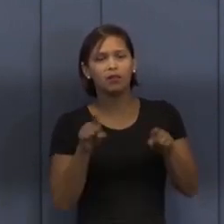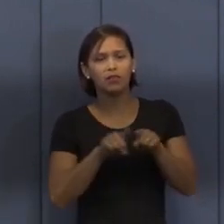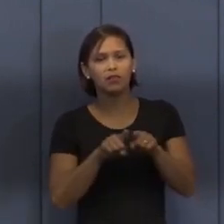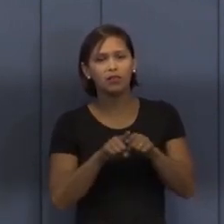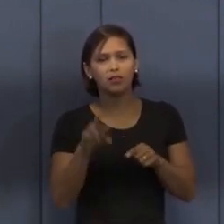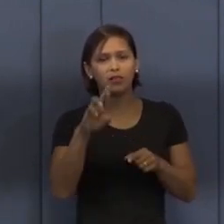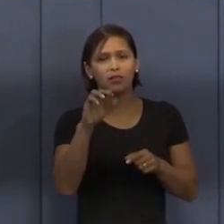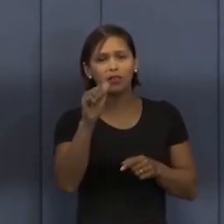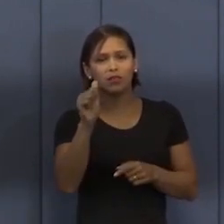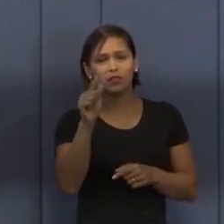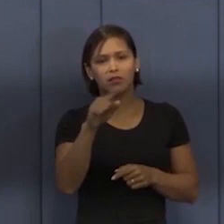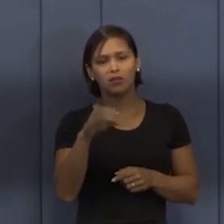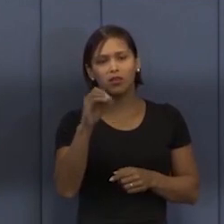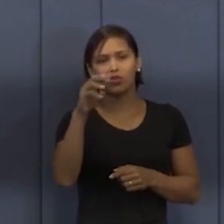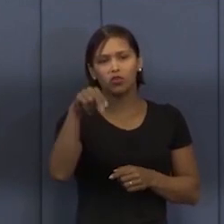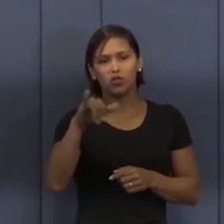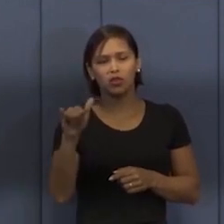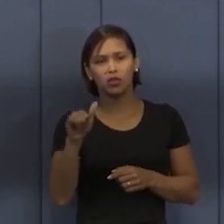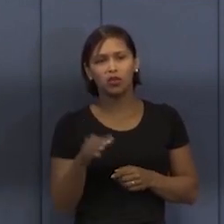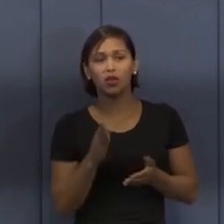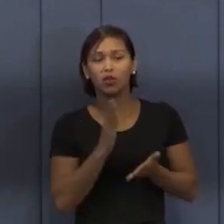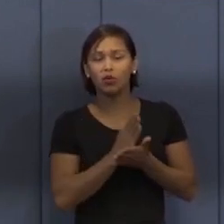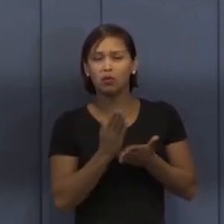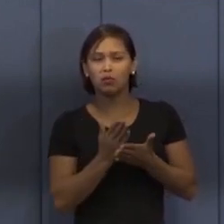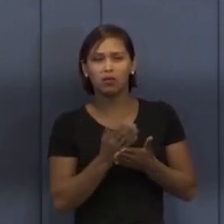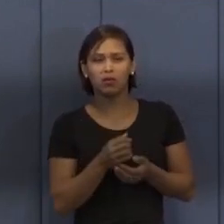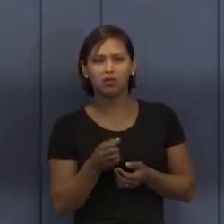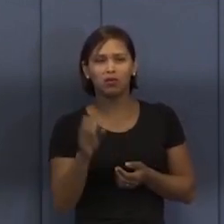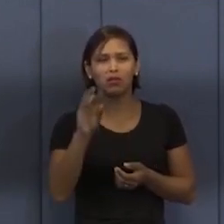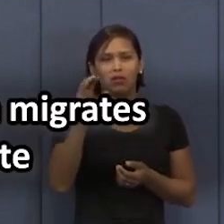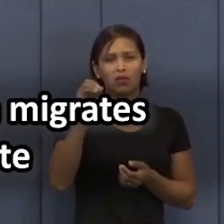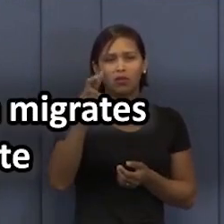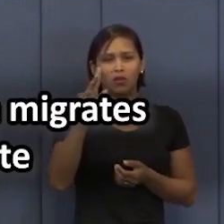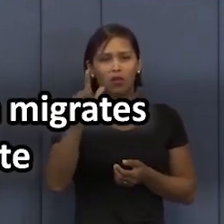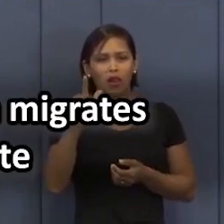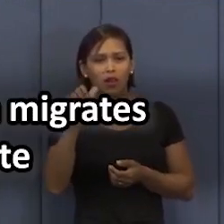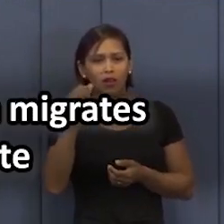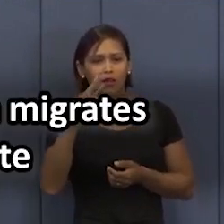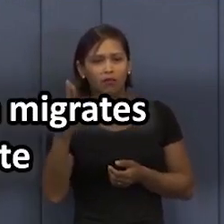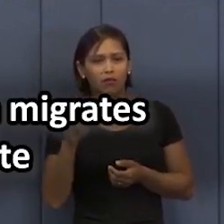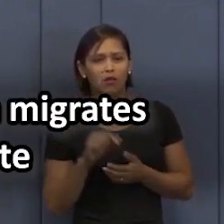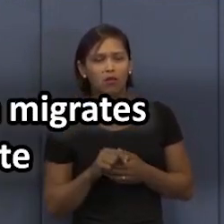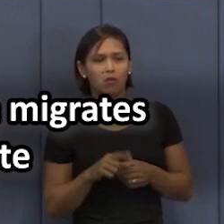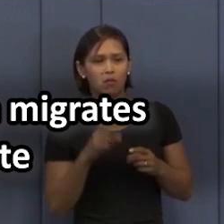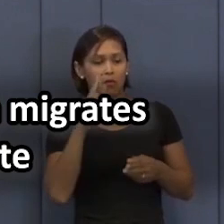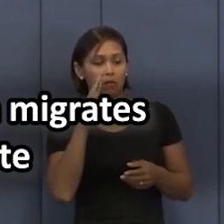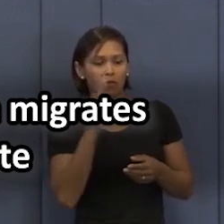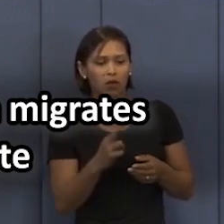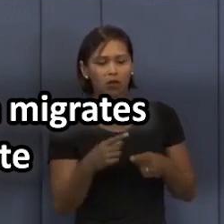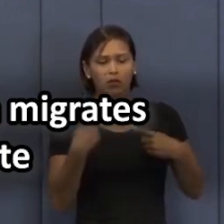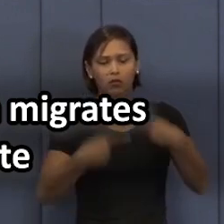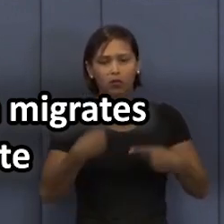basicamente, tanto em Razoni quanto em Olavo de Carvalho, diz respeito especificamente a uma